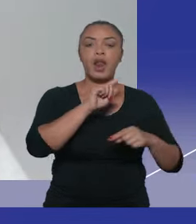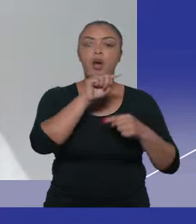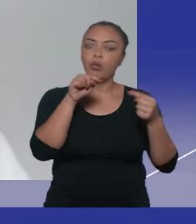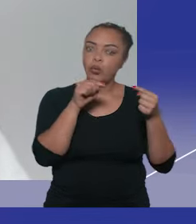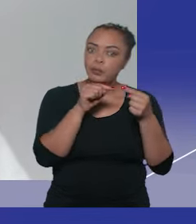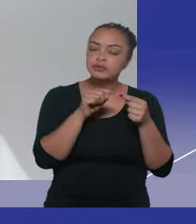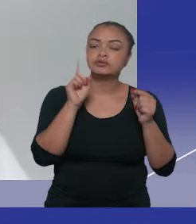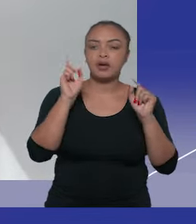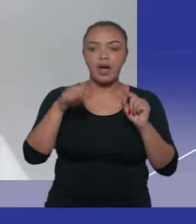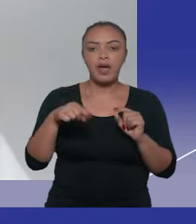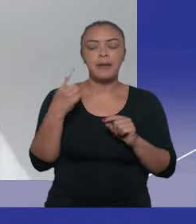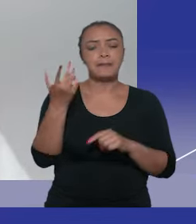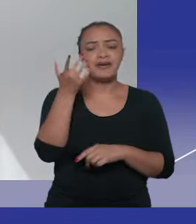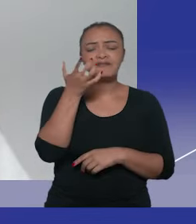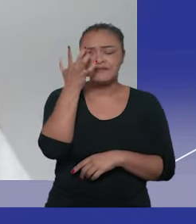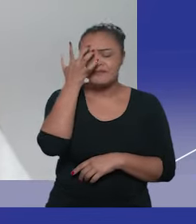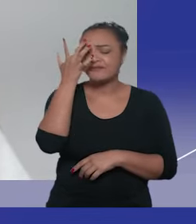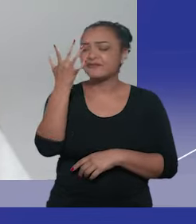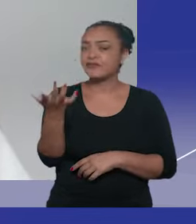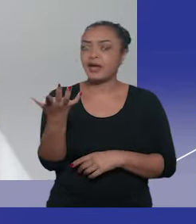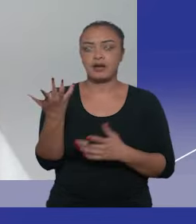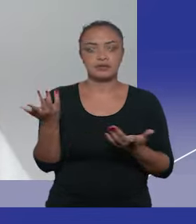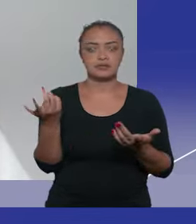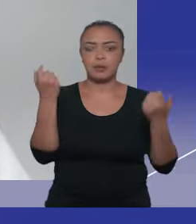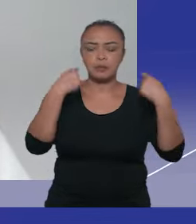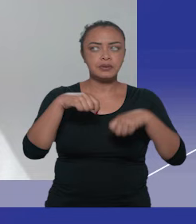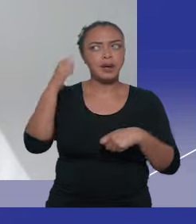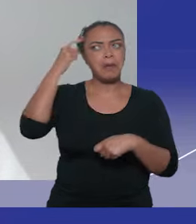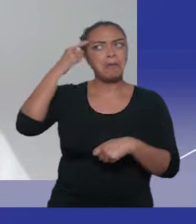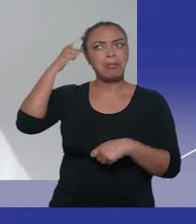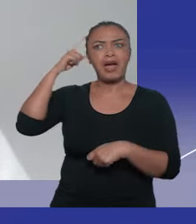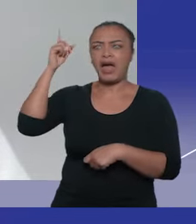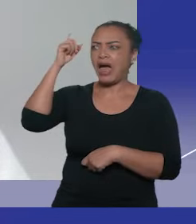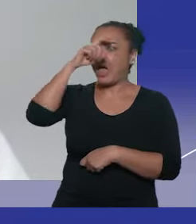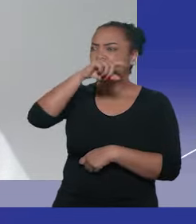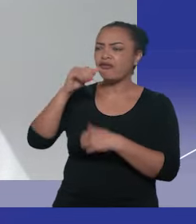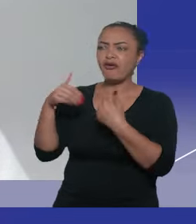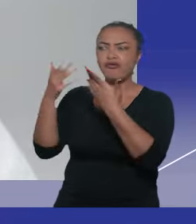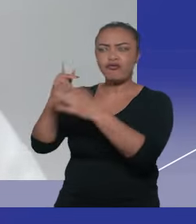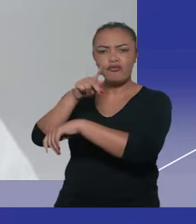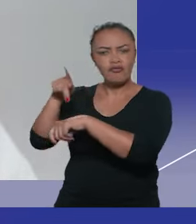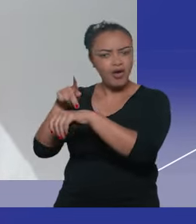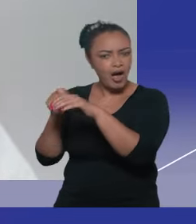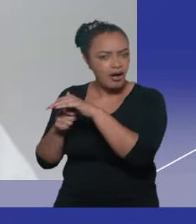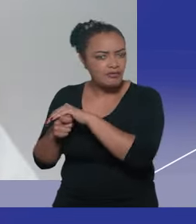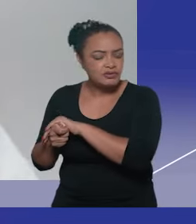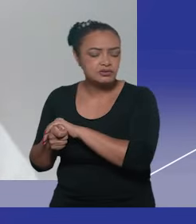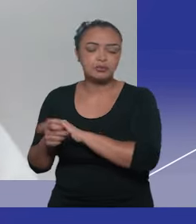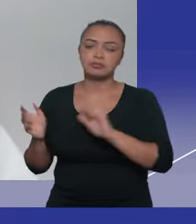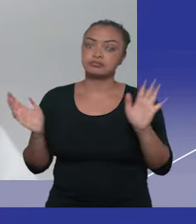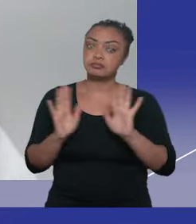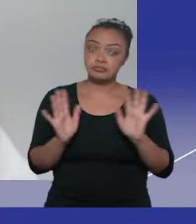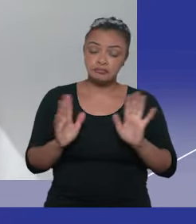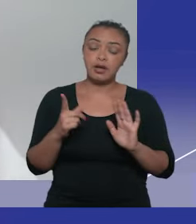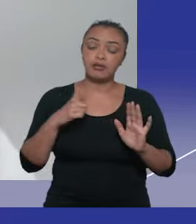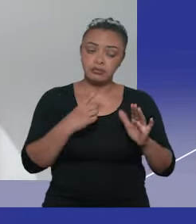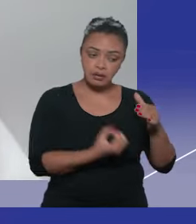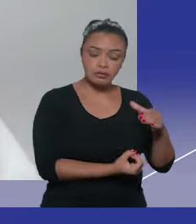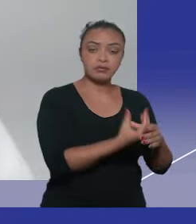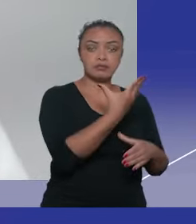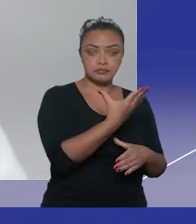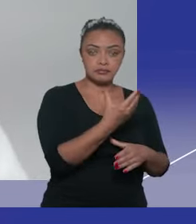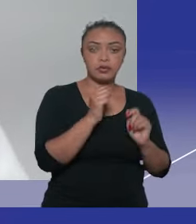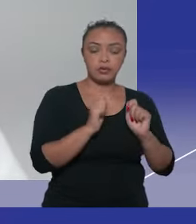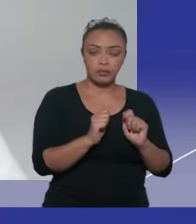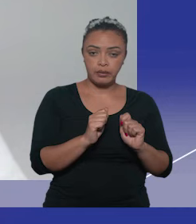ajuda muito mesmo. E essa plataforma digital veio com esse objetivo, né? De desmistificar essa questão do quanto difícil é você